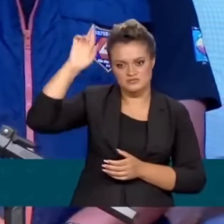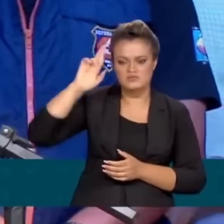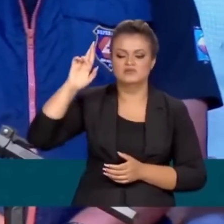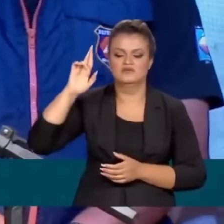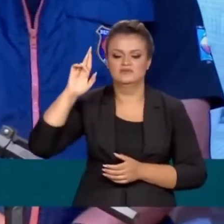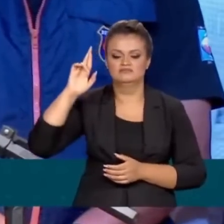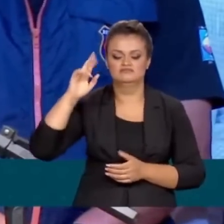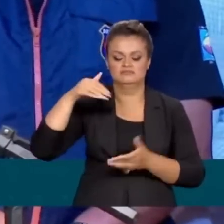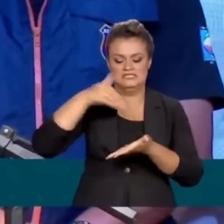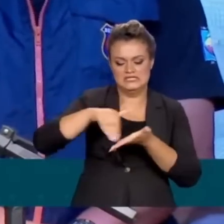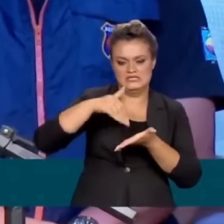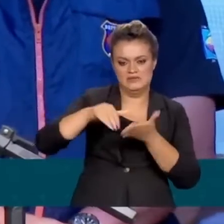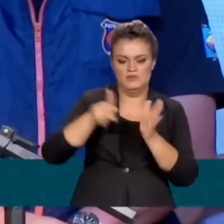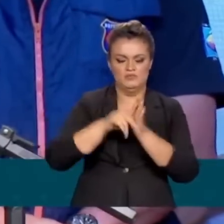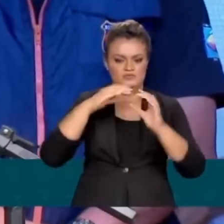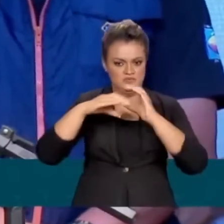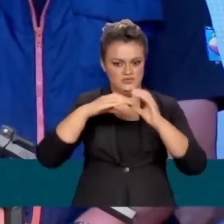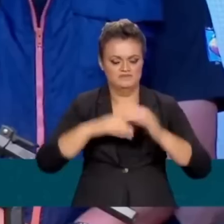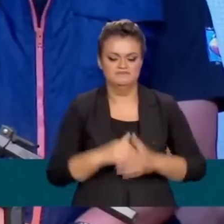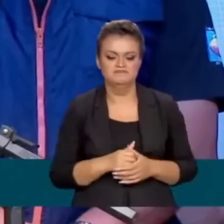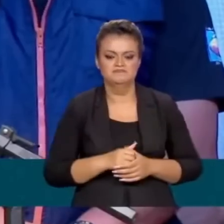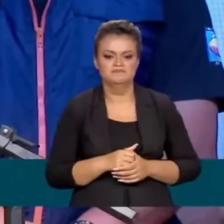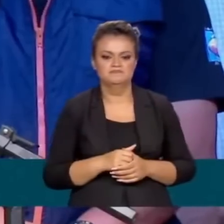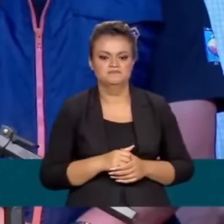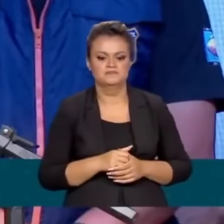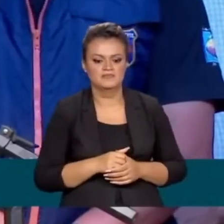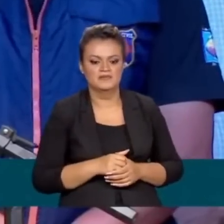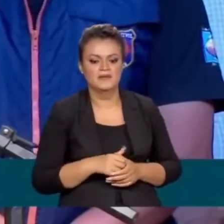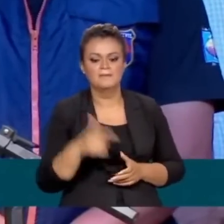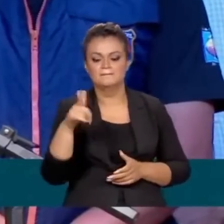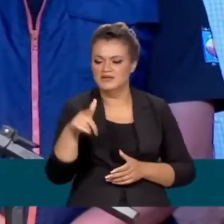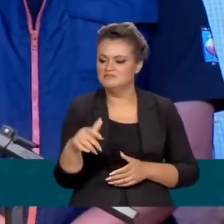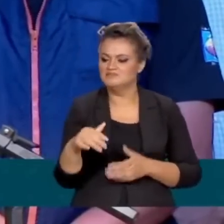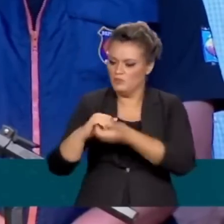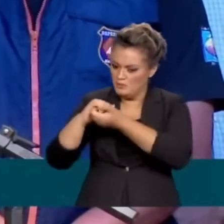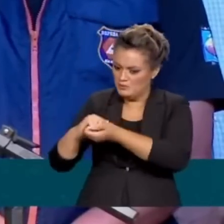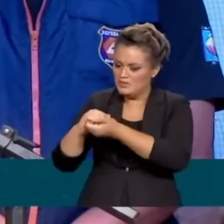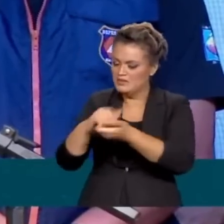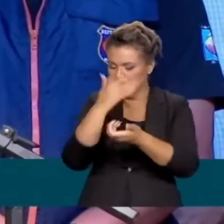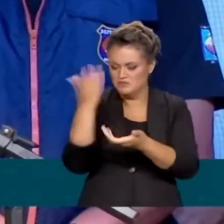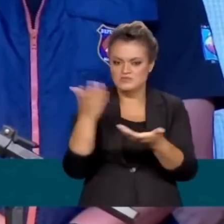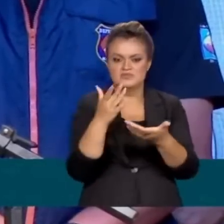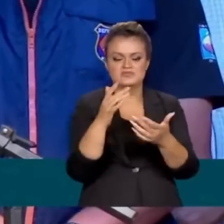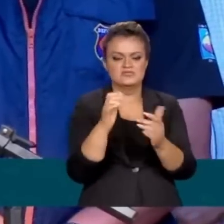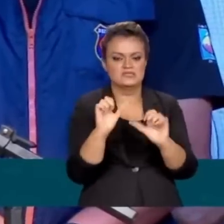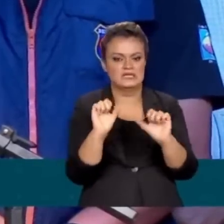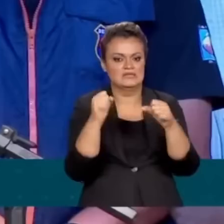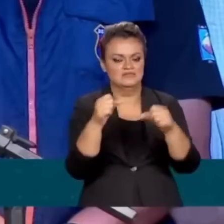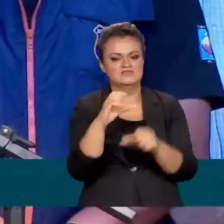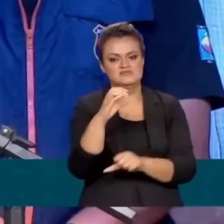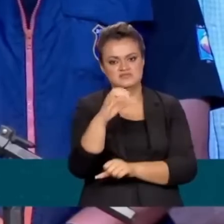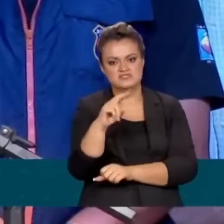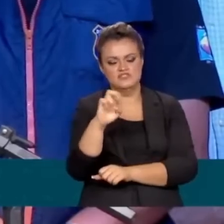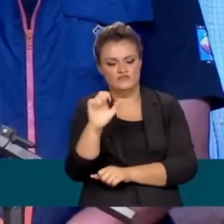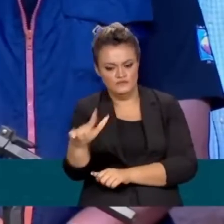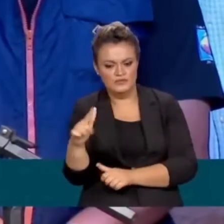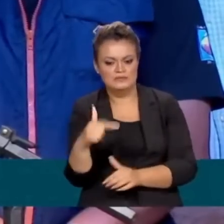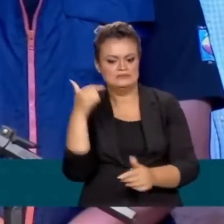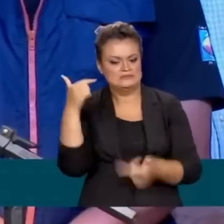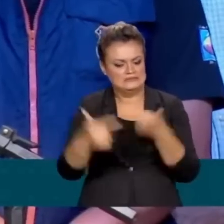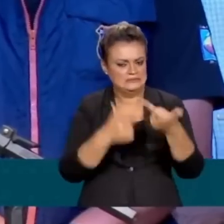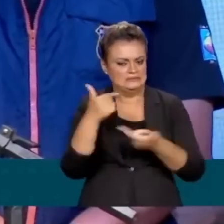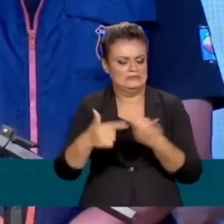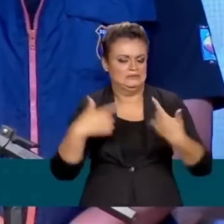comunicação é o primeiro queria cumprimentar o pessoal da Defesa Civil Que Tem trabalhado de forma